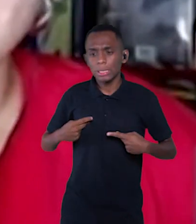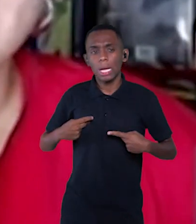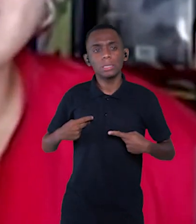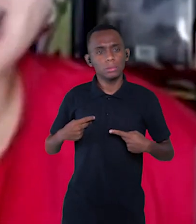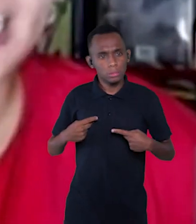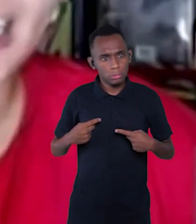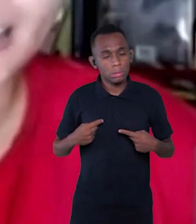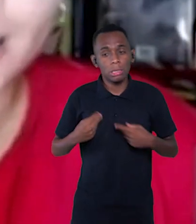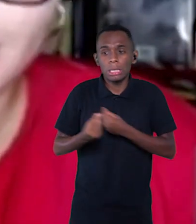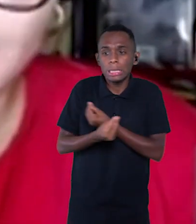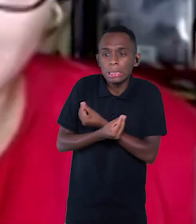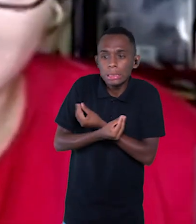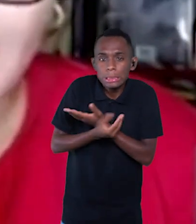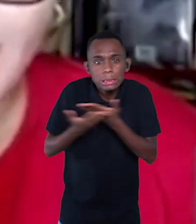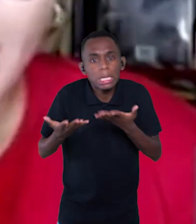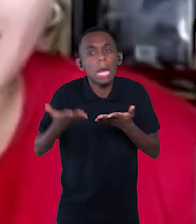humanidade,